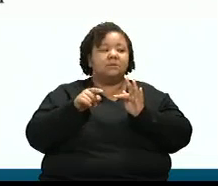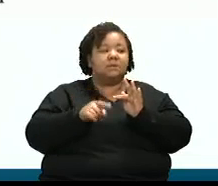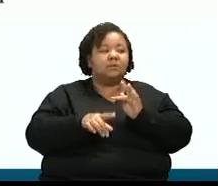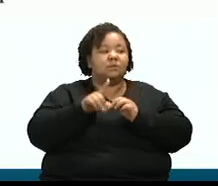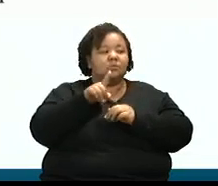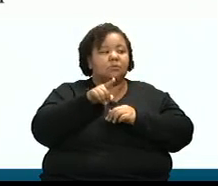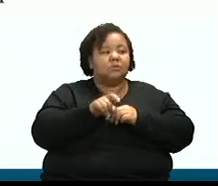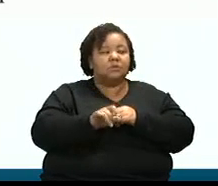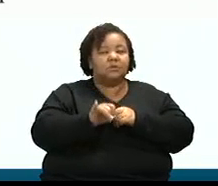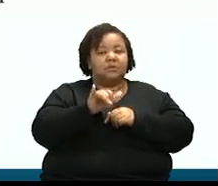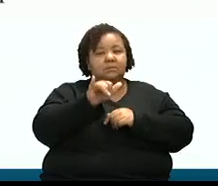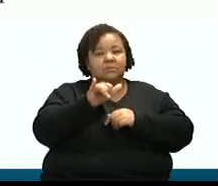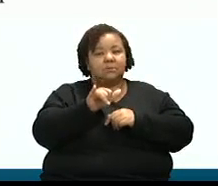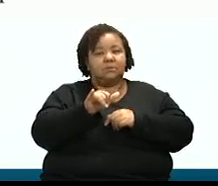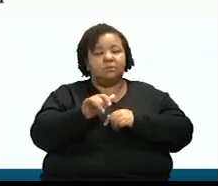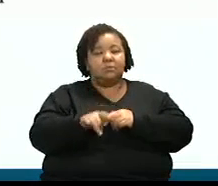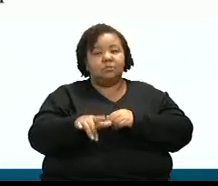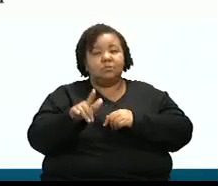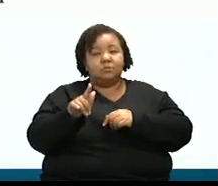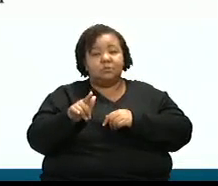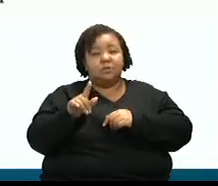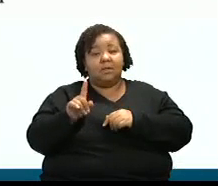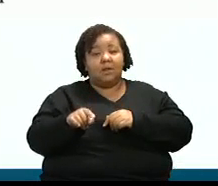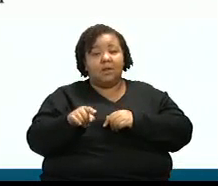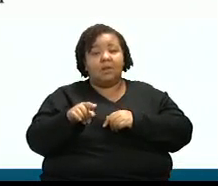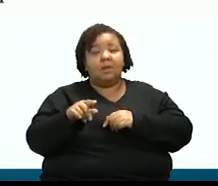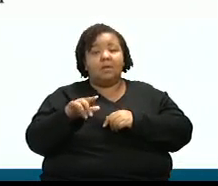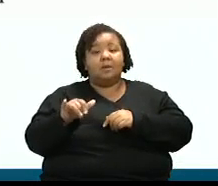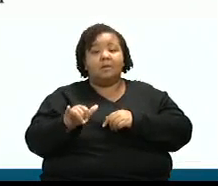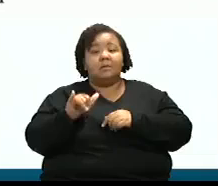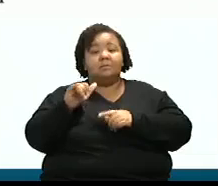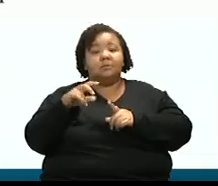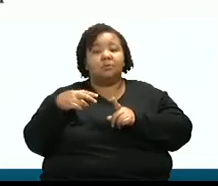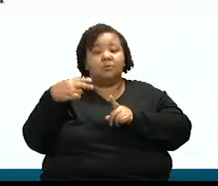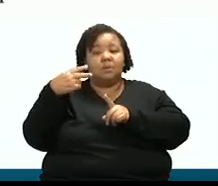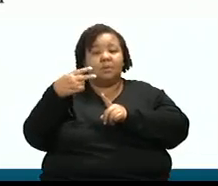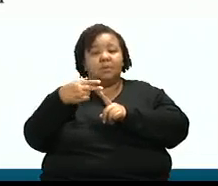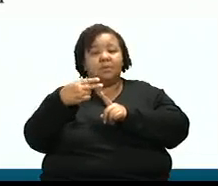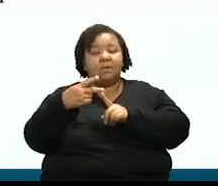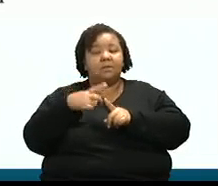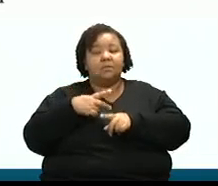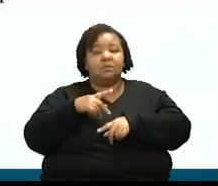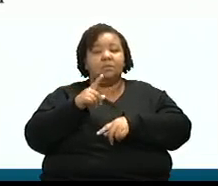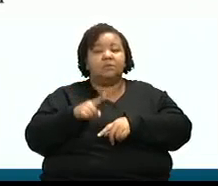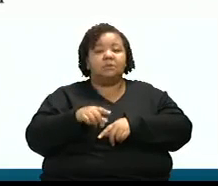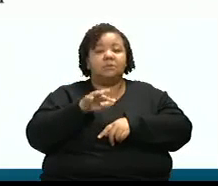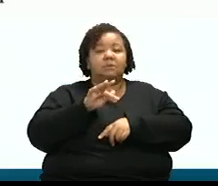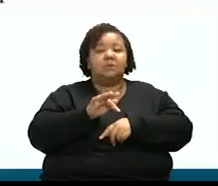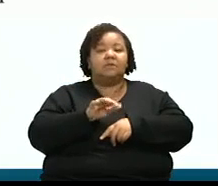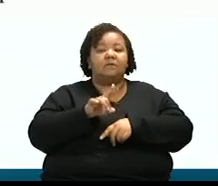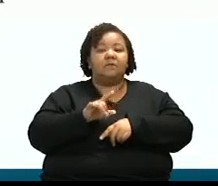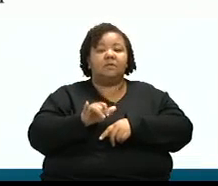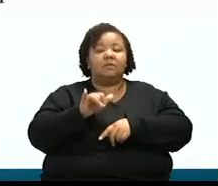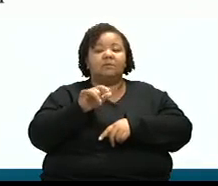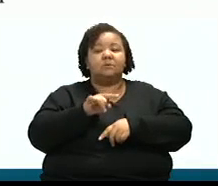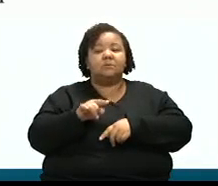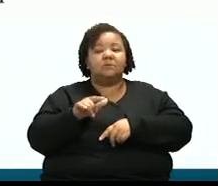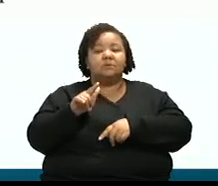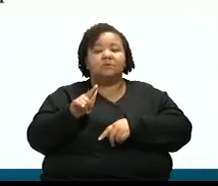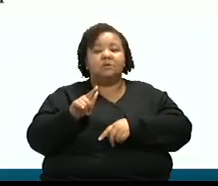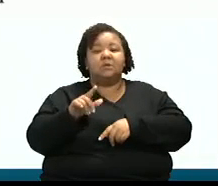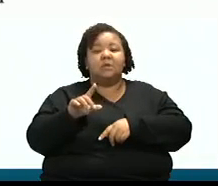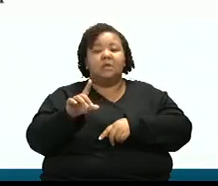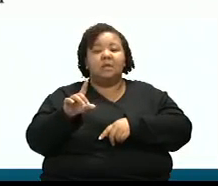xy, o g como sendo y², e aí nós vamos ter f dy menos g